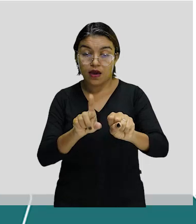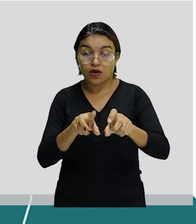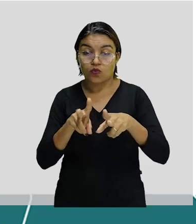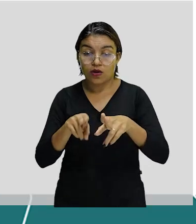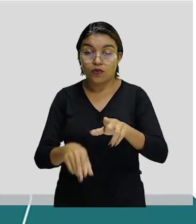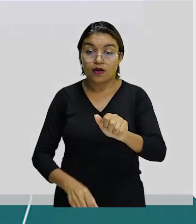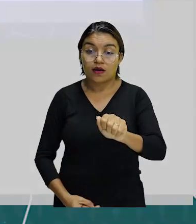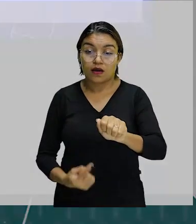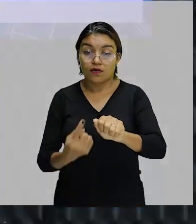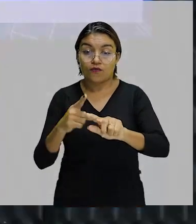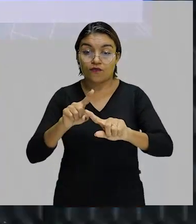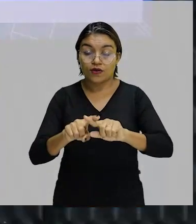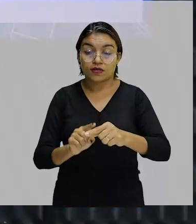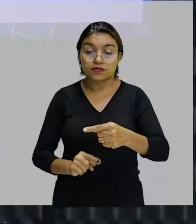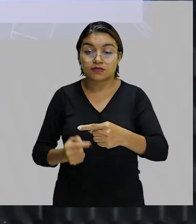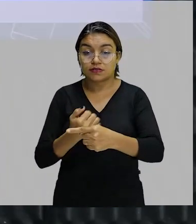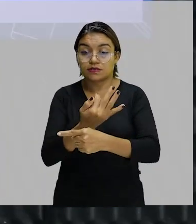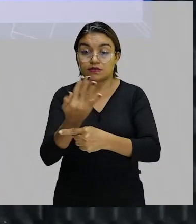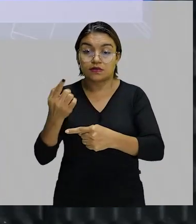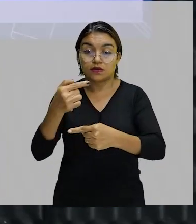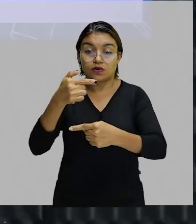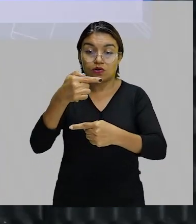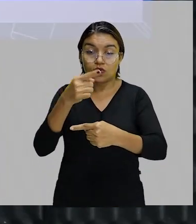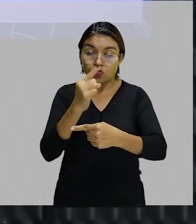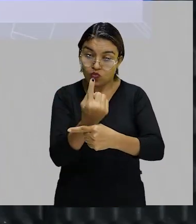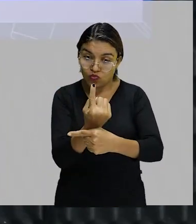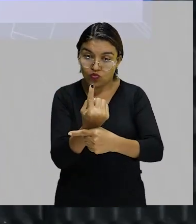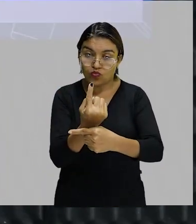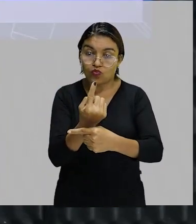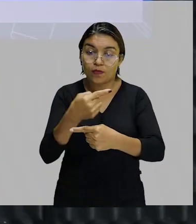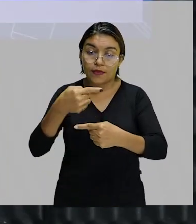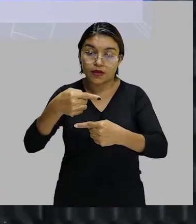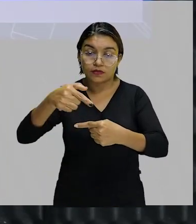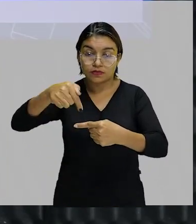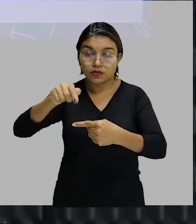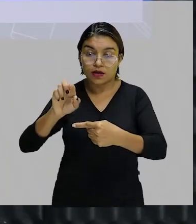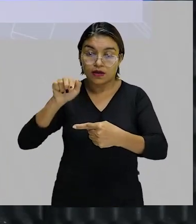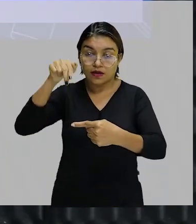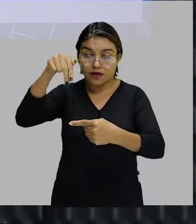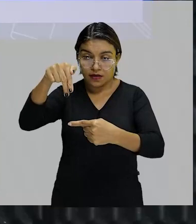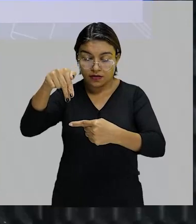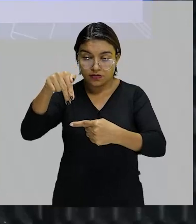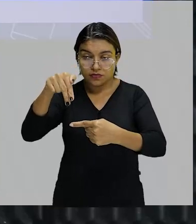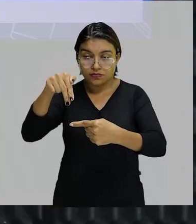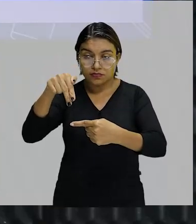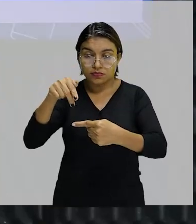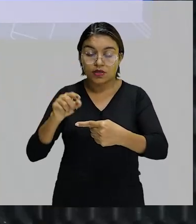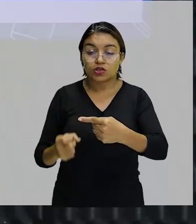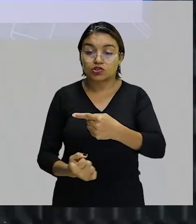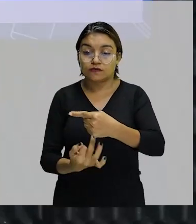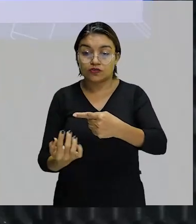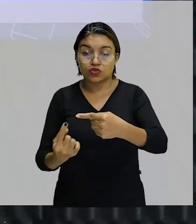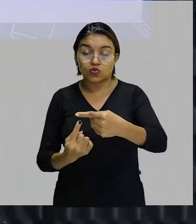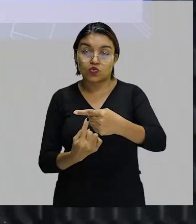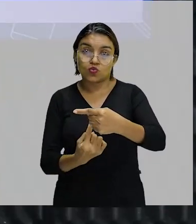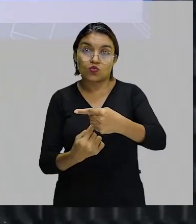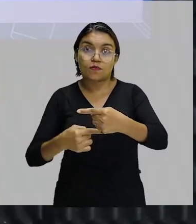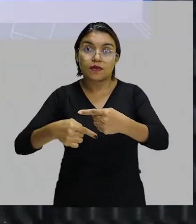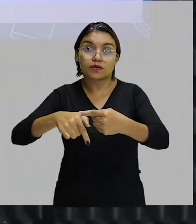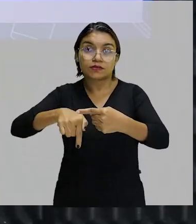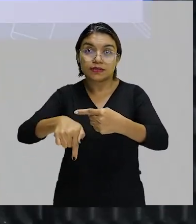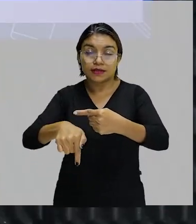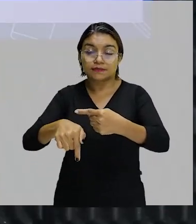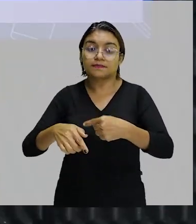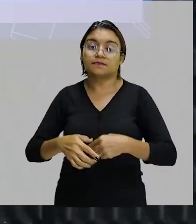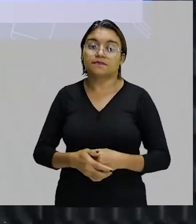vai ser A1 vezes 1 menos Q elevado a N dividido por 1 menos Q, tá? Fazendo a